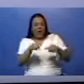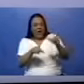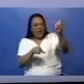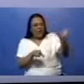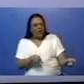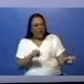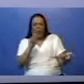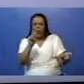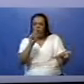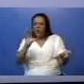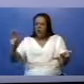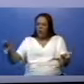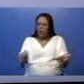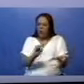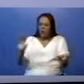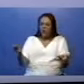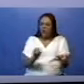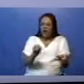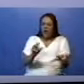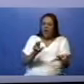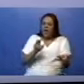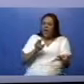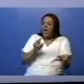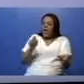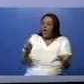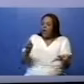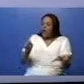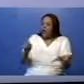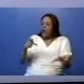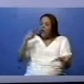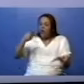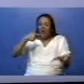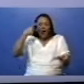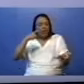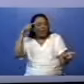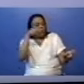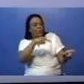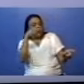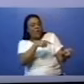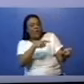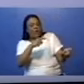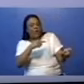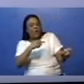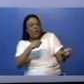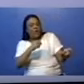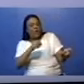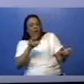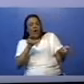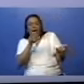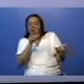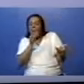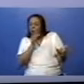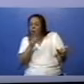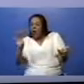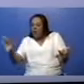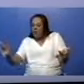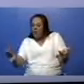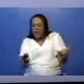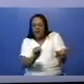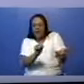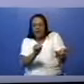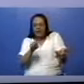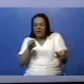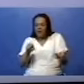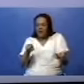o é o predicado? É o que eu estou falando do sujeito. Ou seja, é o restante da frase. Eu procuro